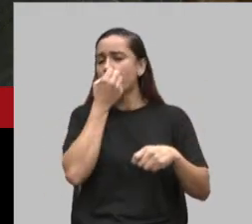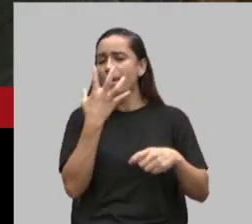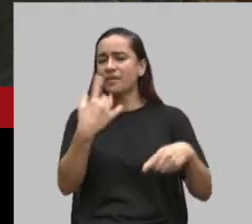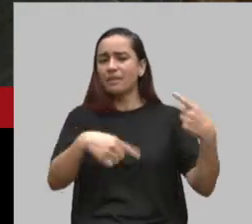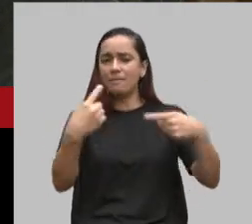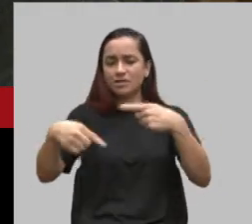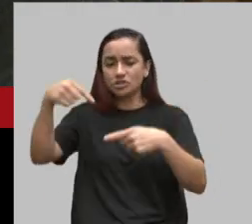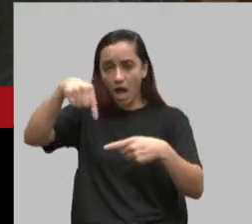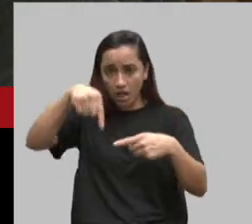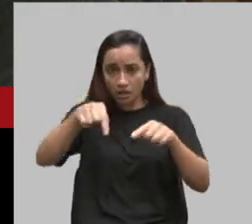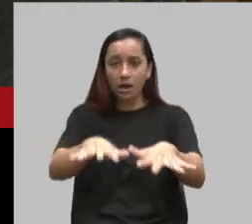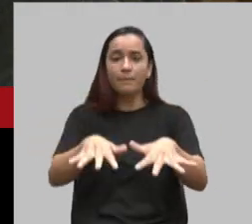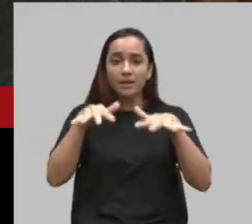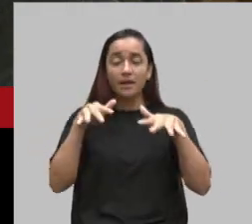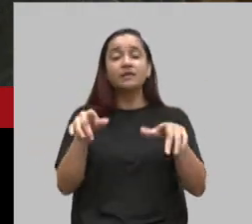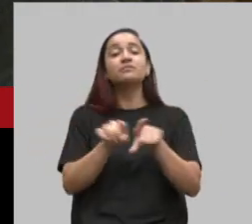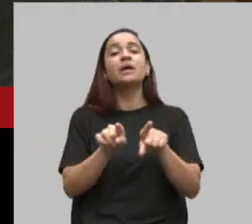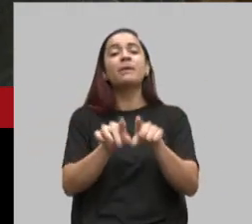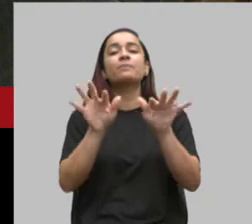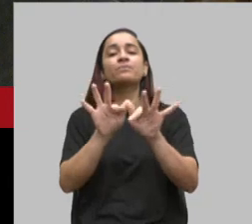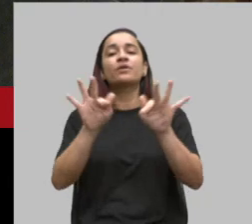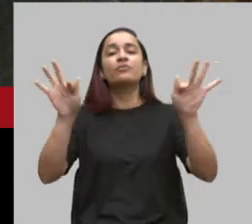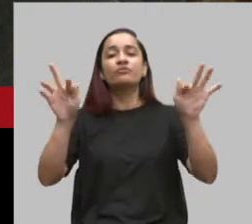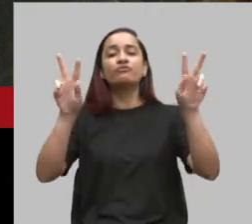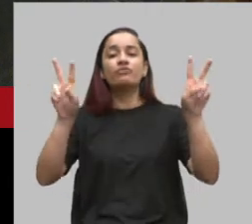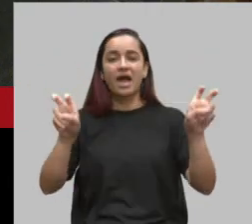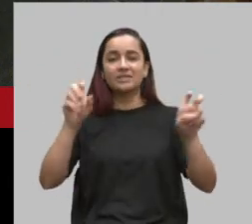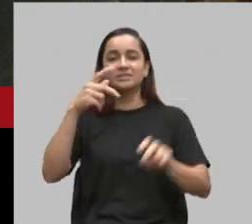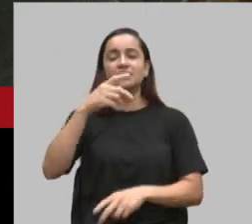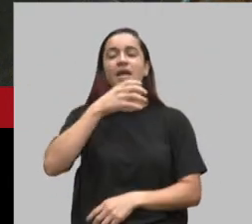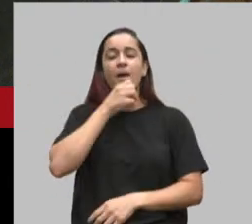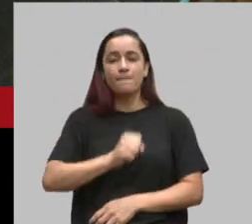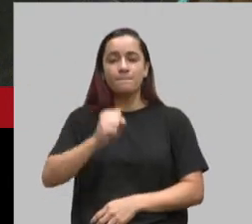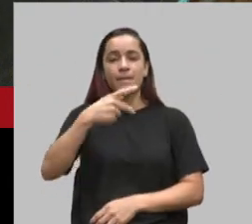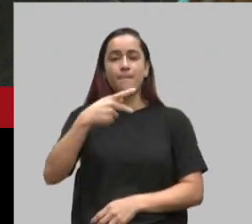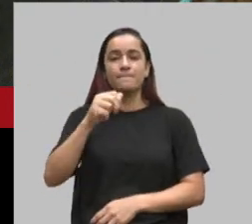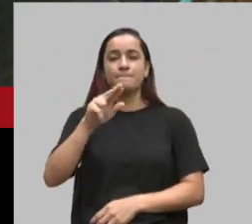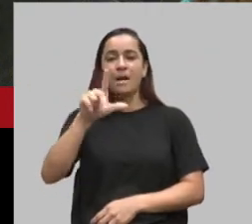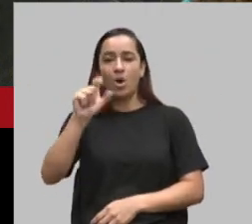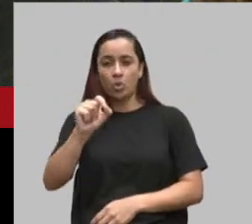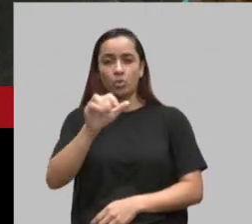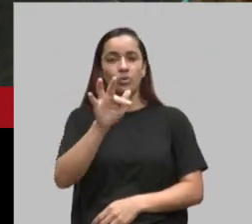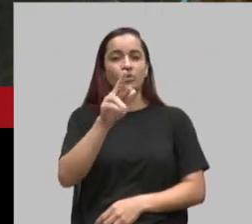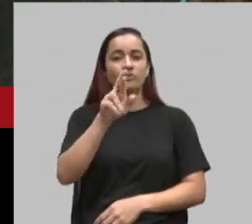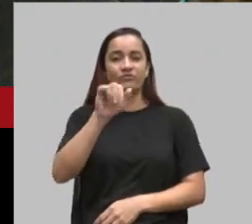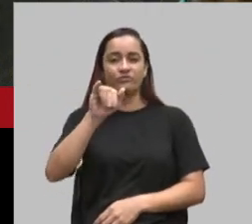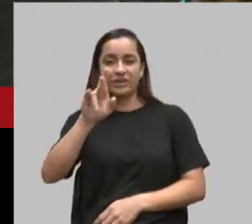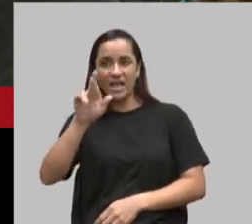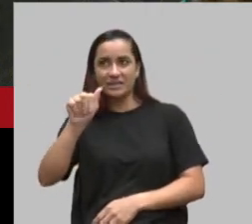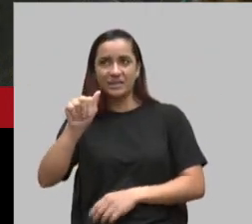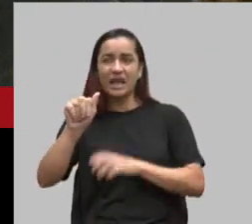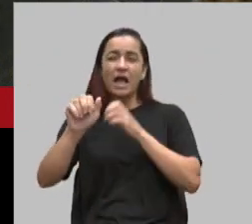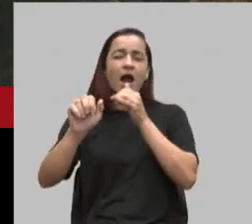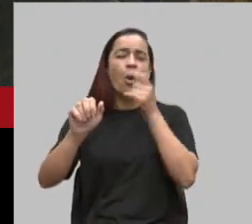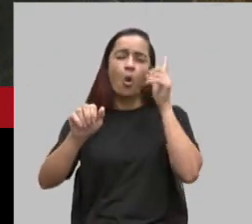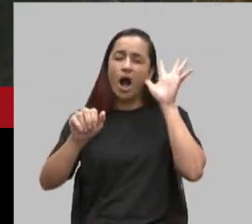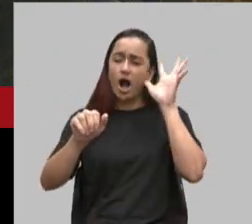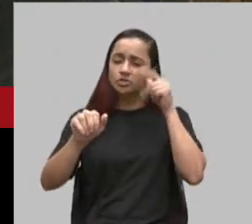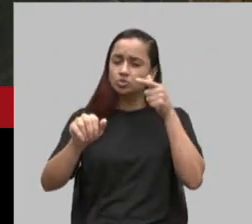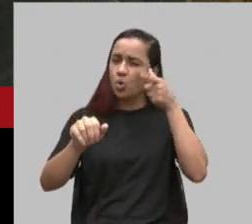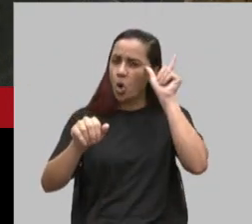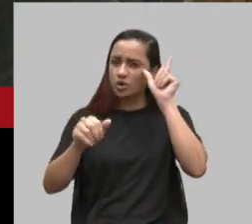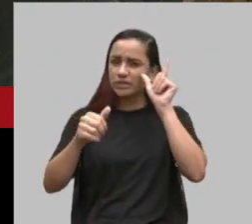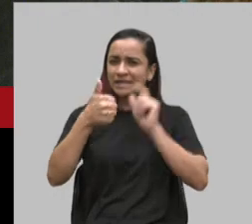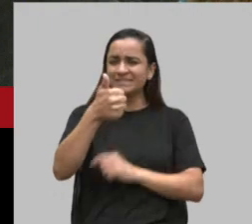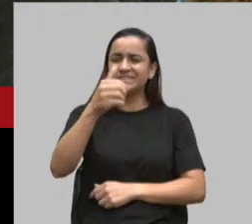gostaria de deixar uma frase para vocês do do Paulo Freire né que a se eu não me engano ontem fez 103 anos da de